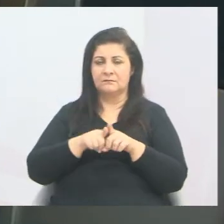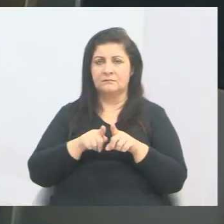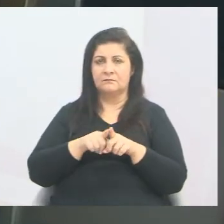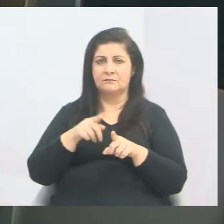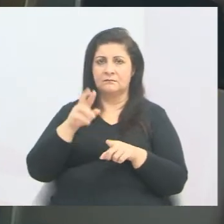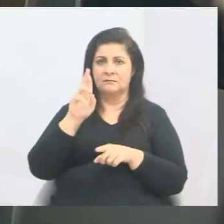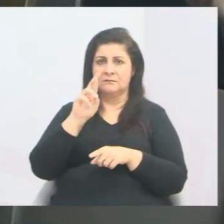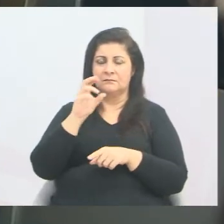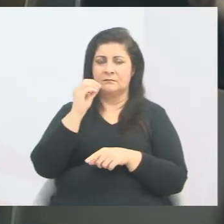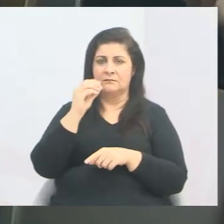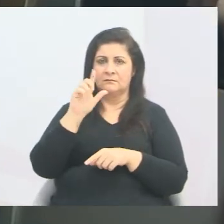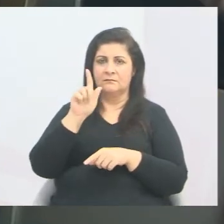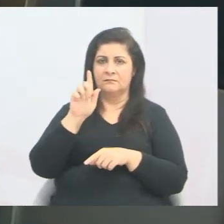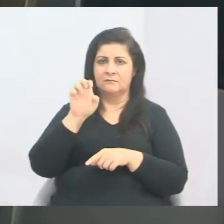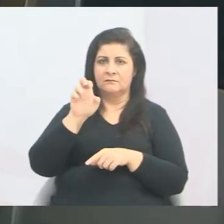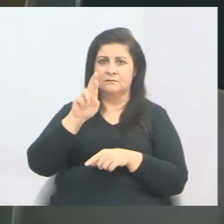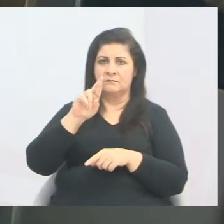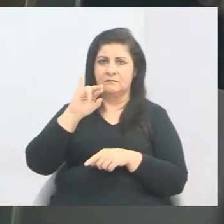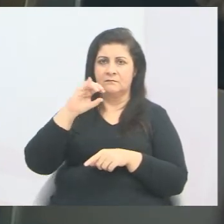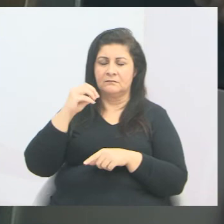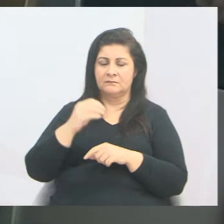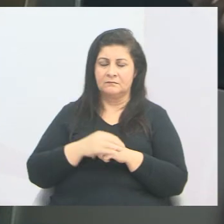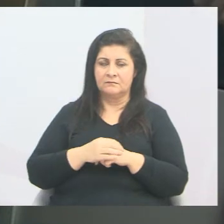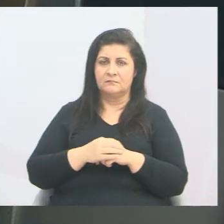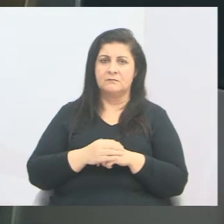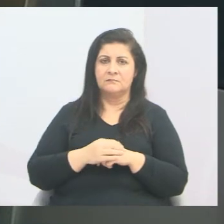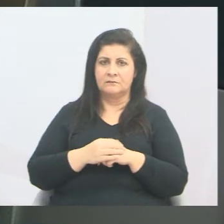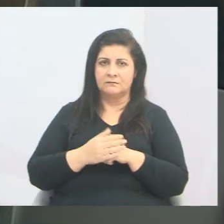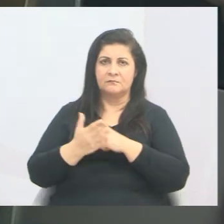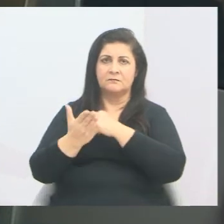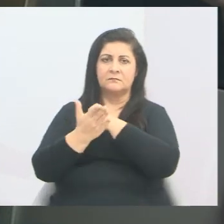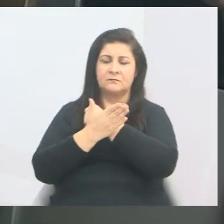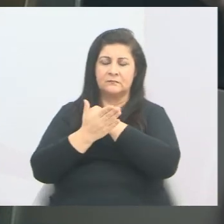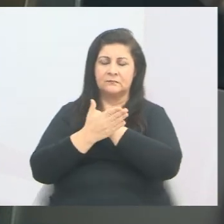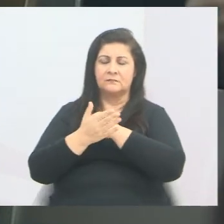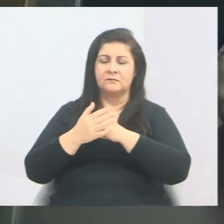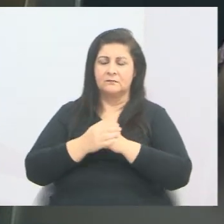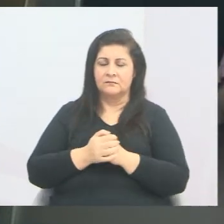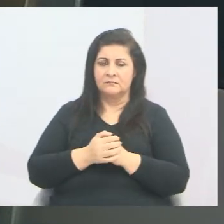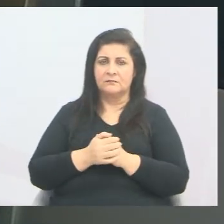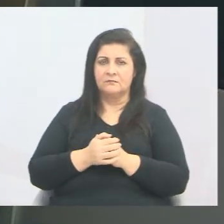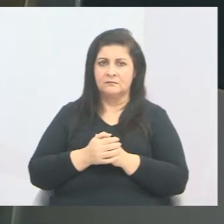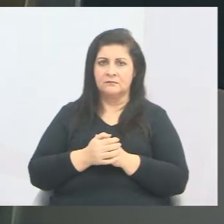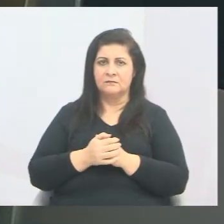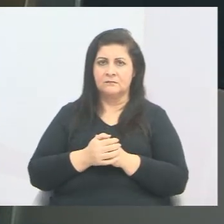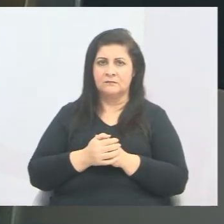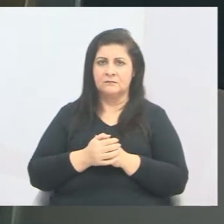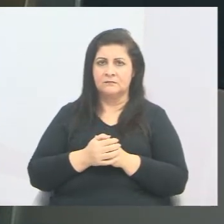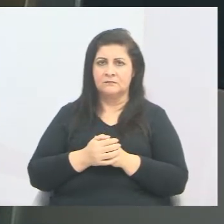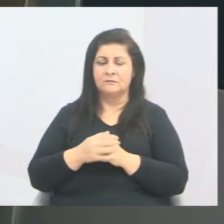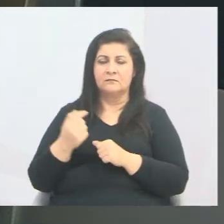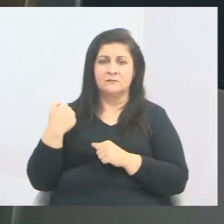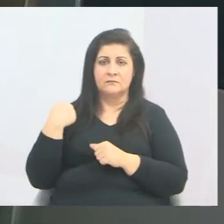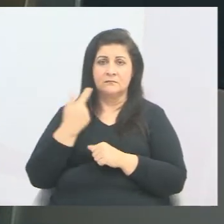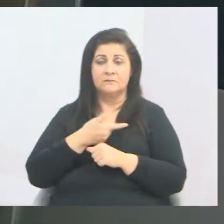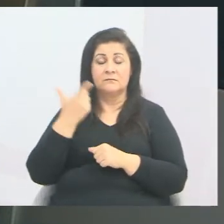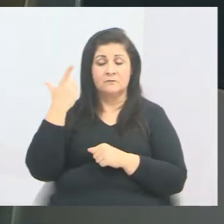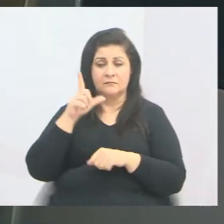Timóteo, que me ajudou bastante. Eu sou novo no partido, mas o pastor intermediou para que a gente pudesse dar essa